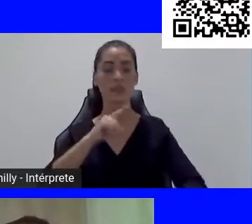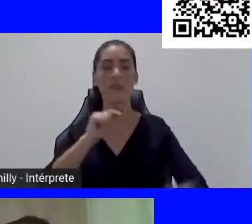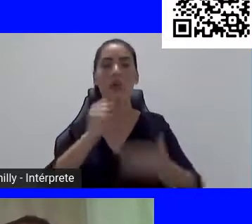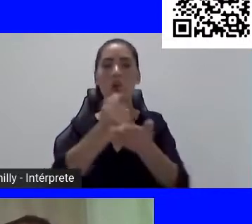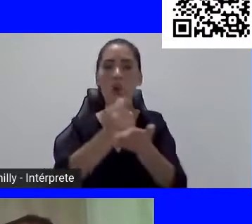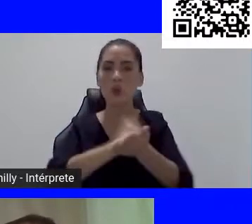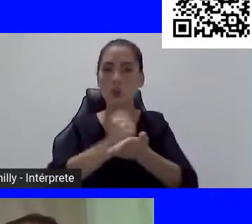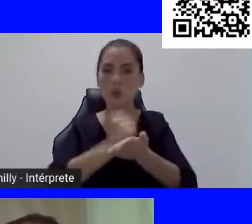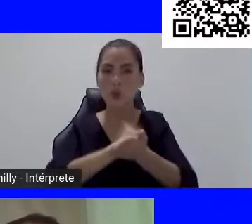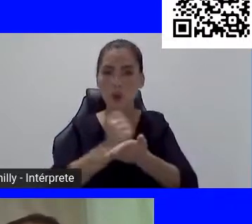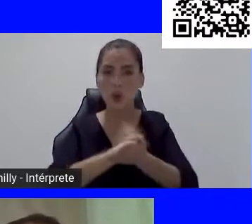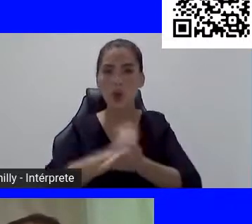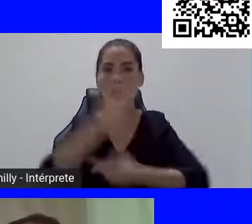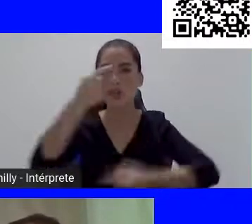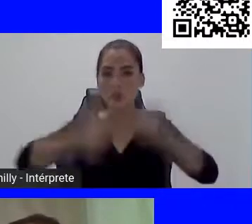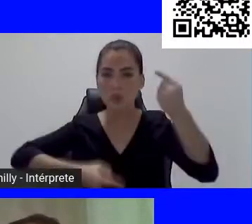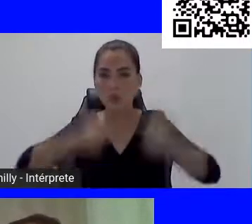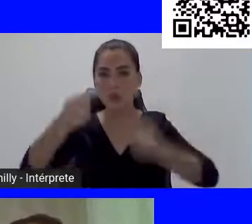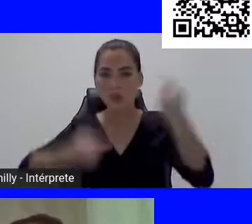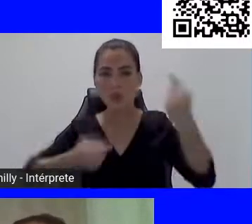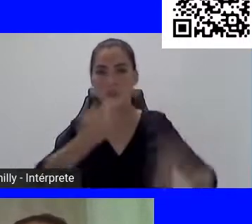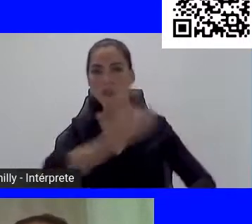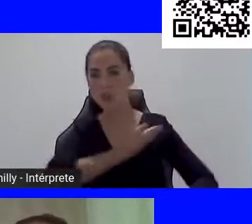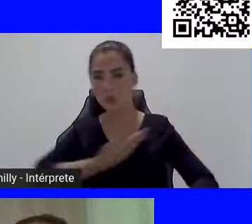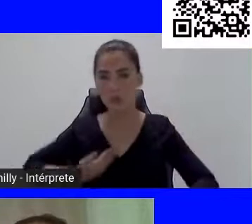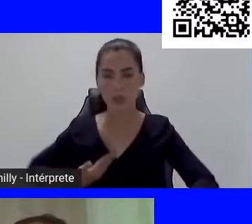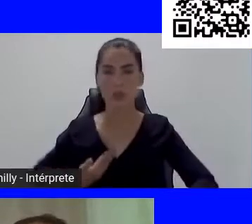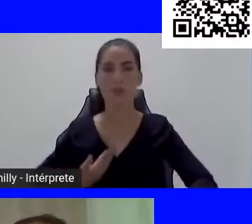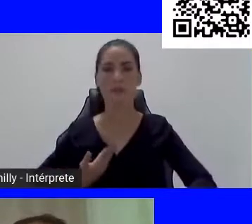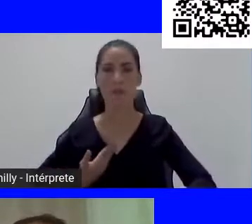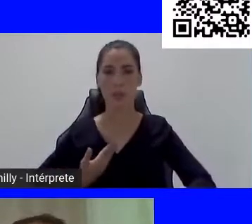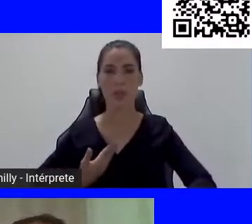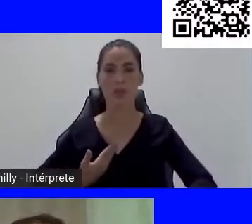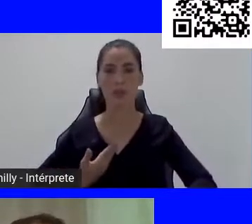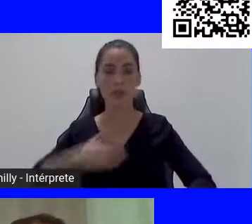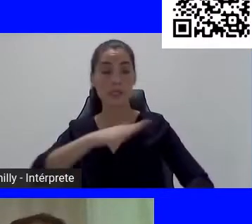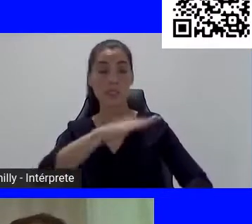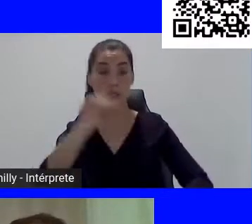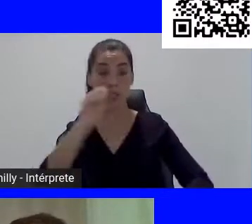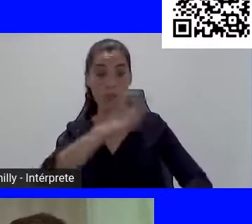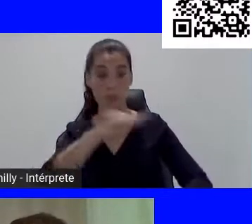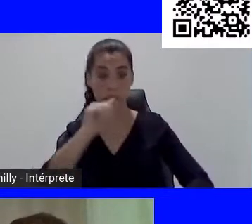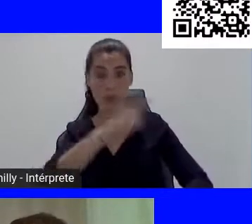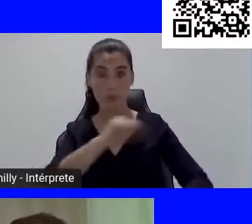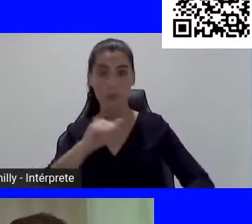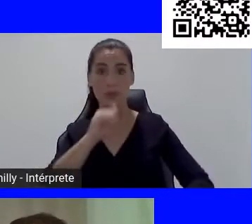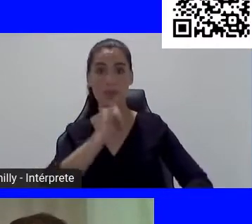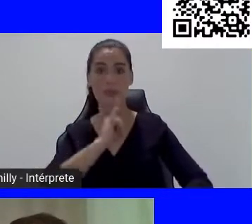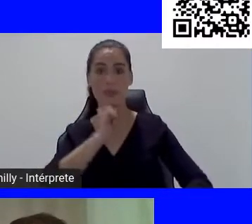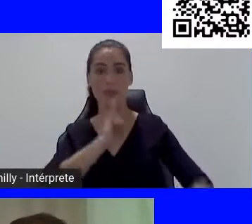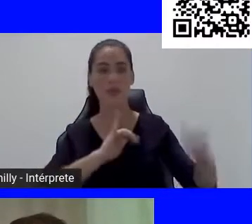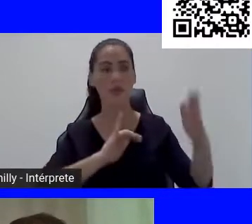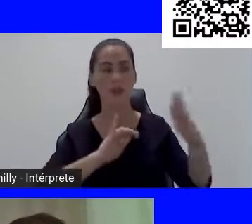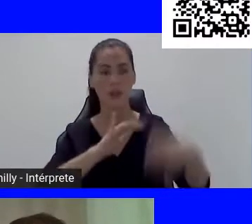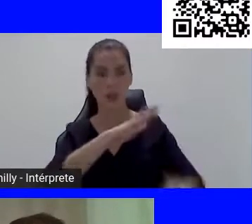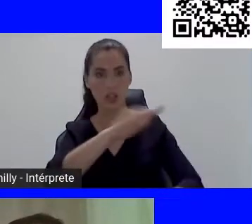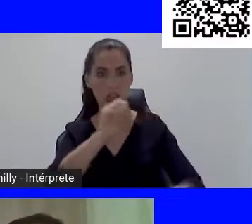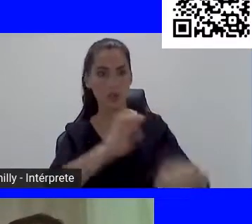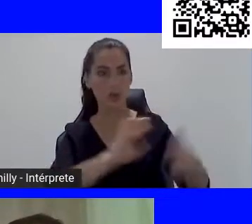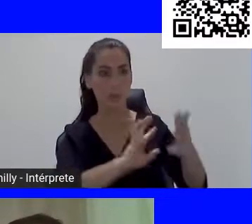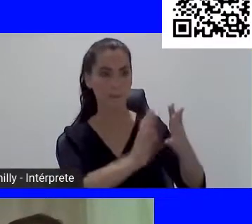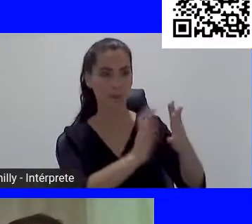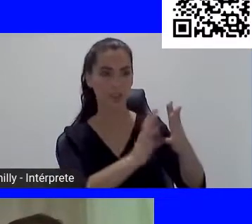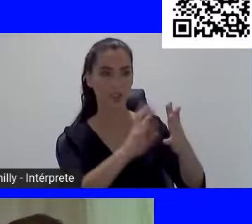as políticas públicas, você chama os partidos que pensam como você, na área